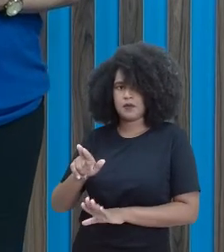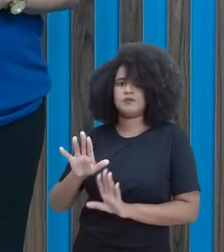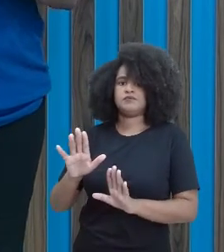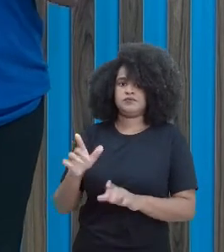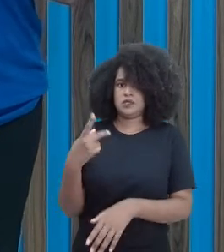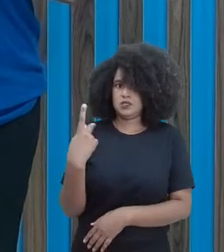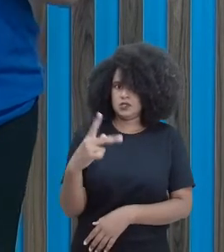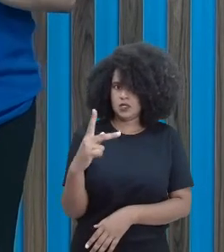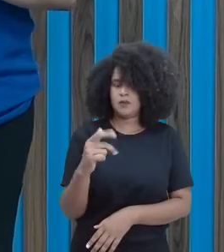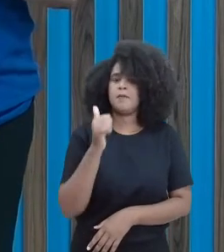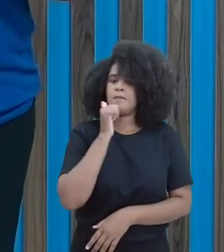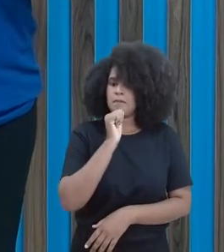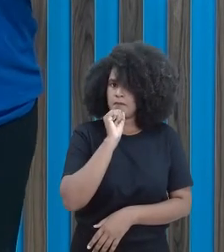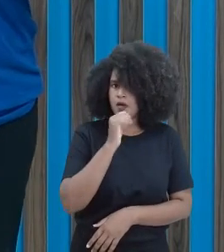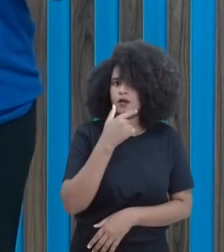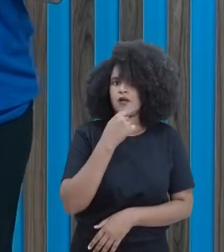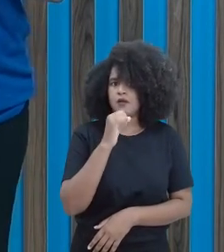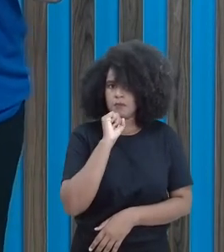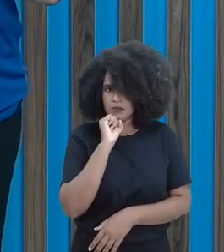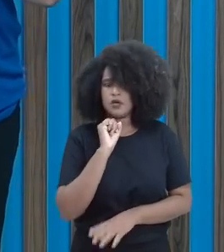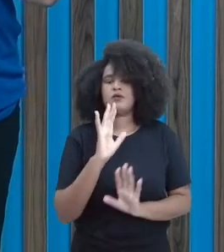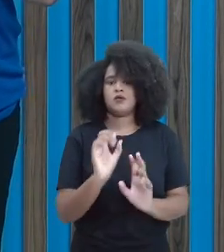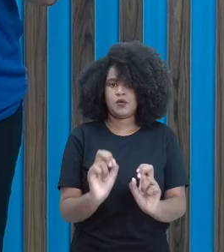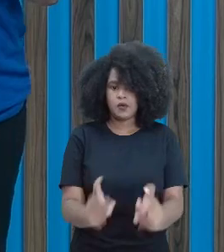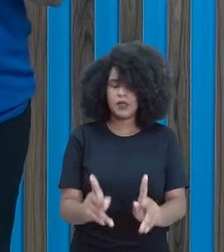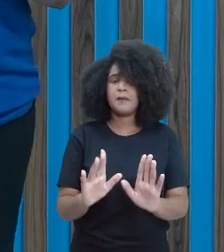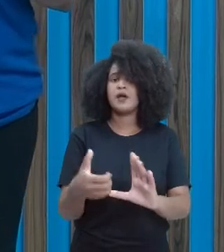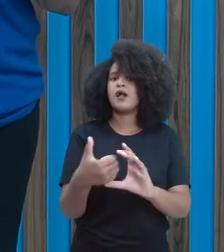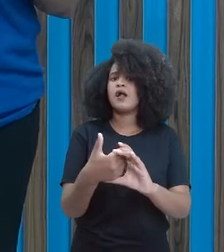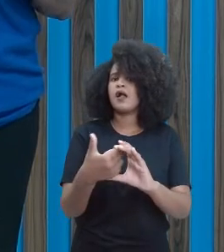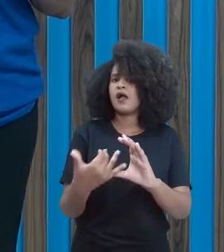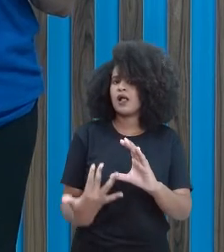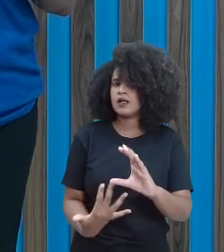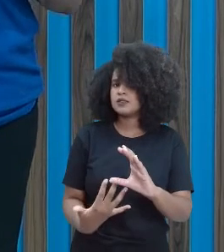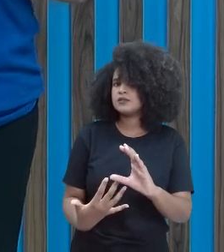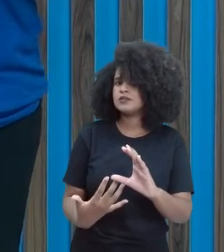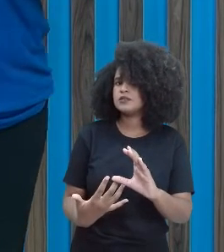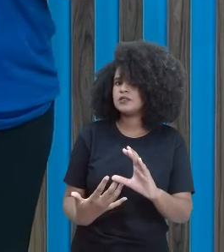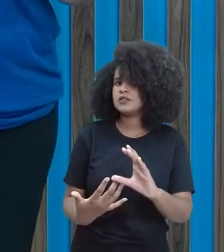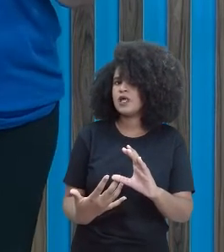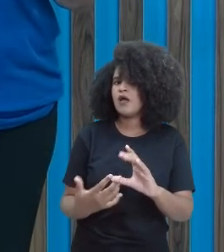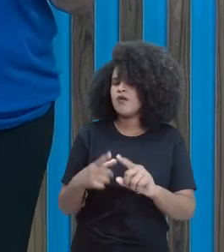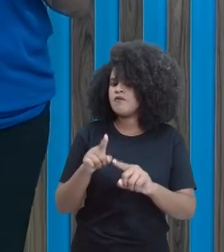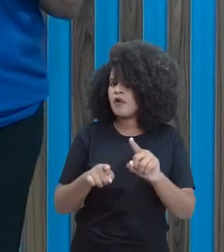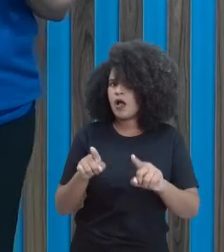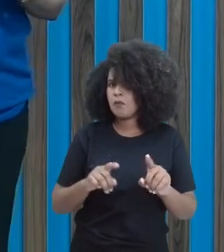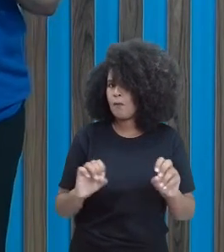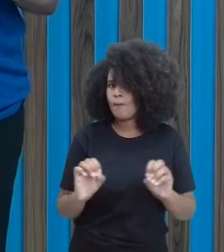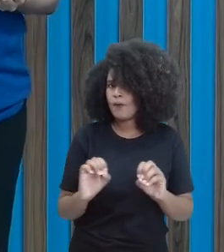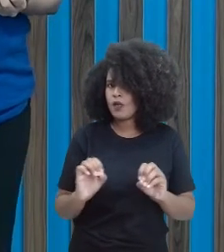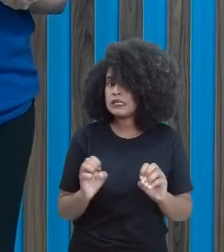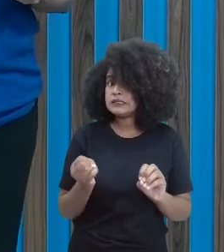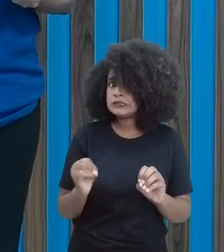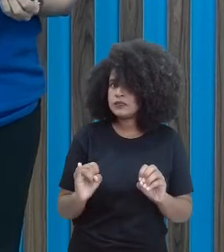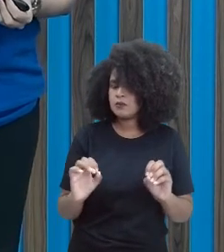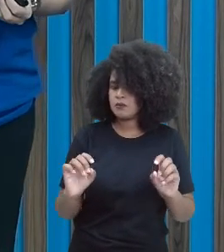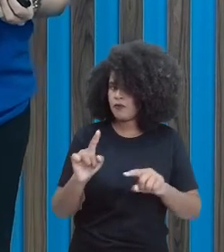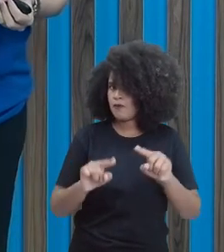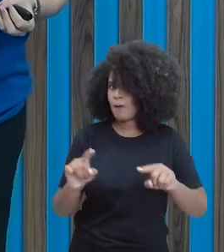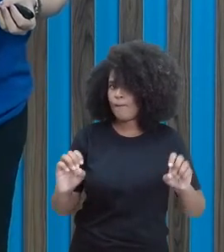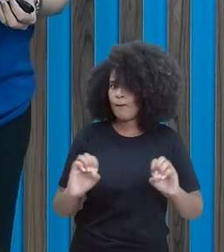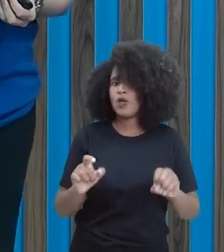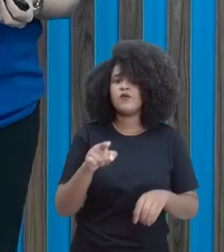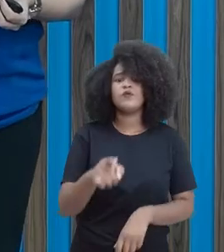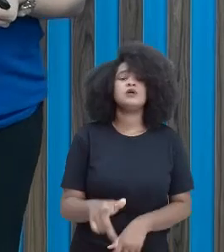mãe. Se essas características não variassem de um indivíduo para outro da mesma espécie,